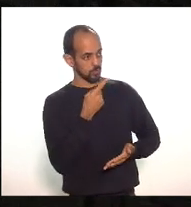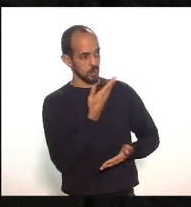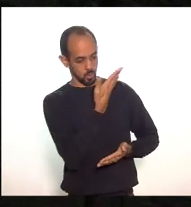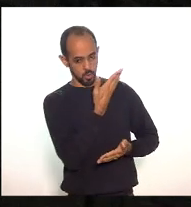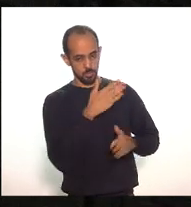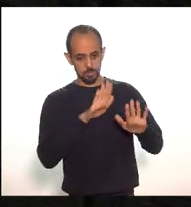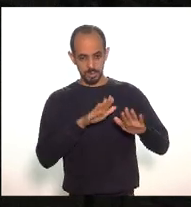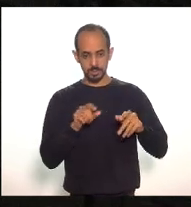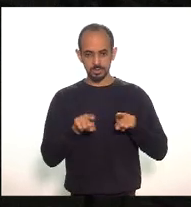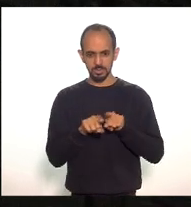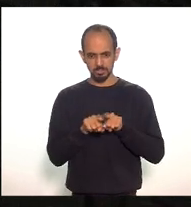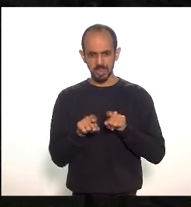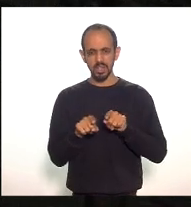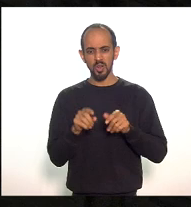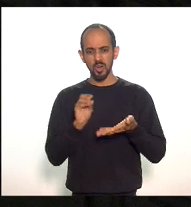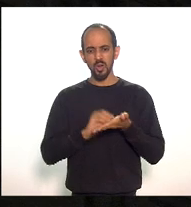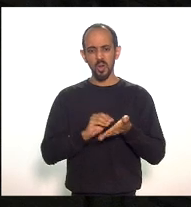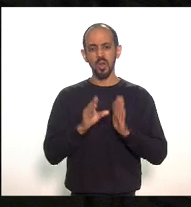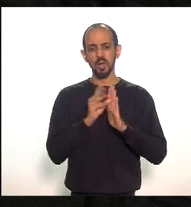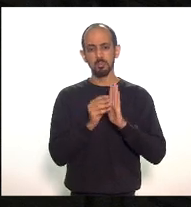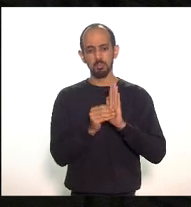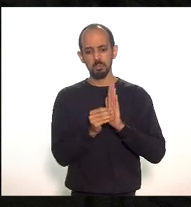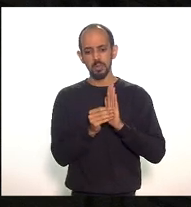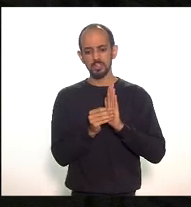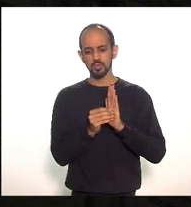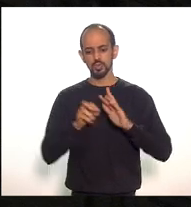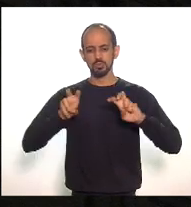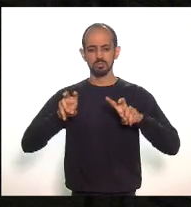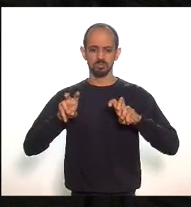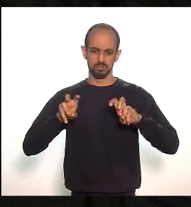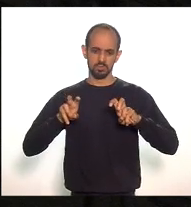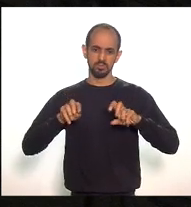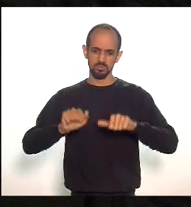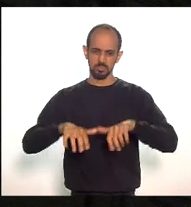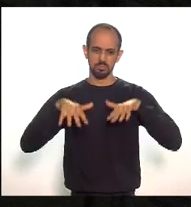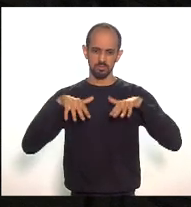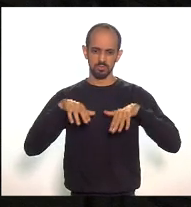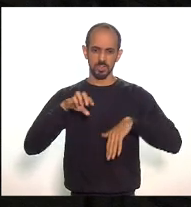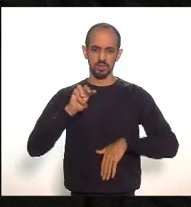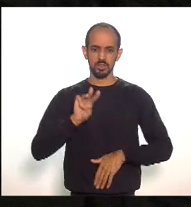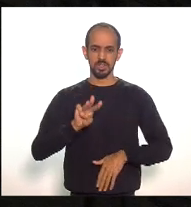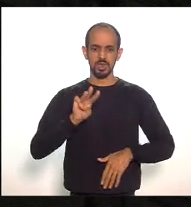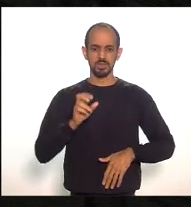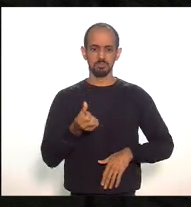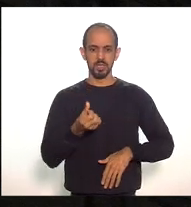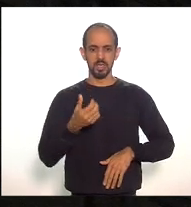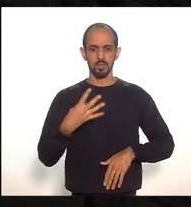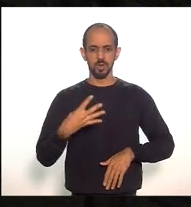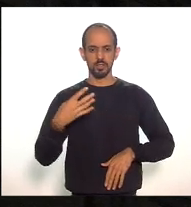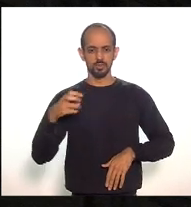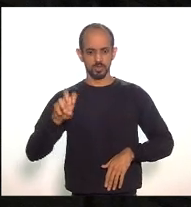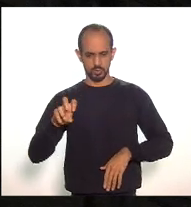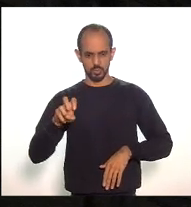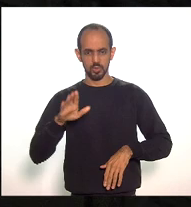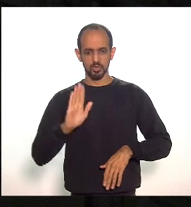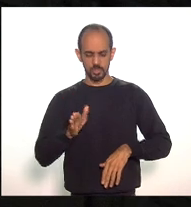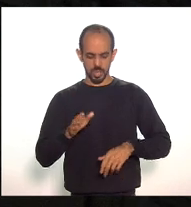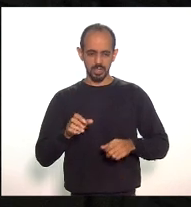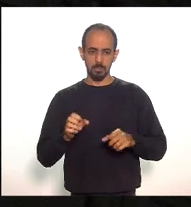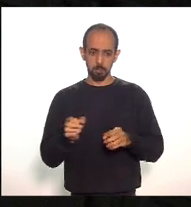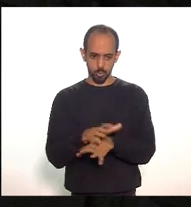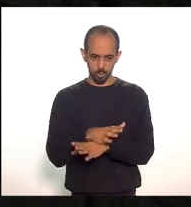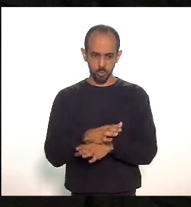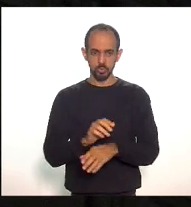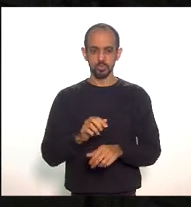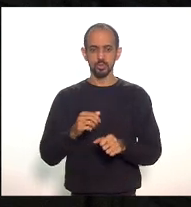você nem sem incluir em Pauta porque traz a discussão Funcionário é uma discussão Importante é 13645 não passa aliado é só para pedir a inclusão